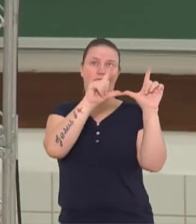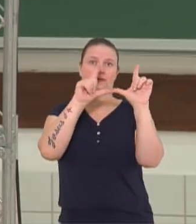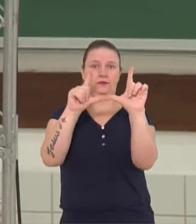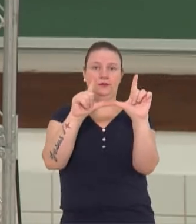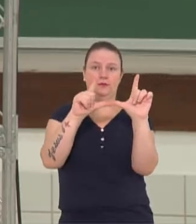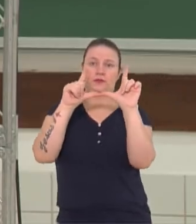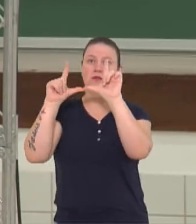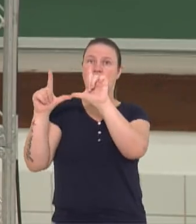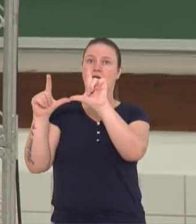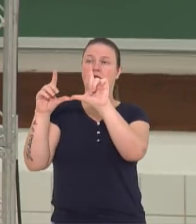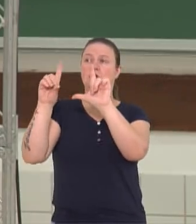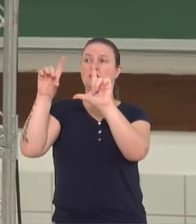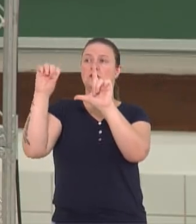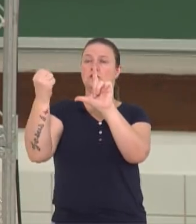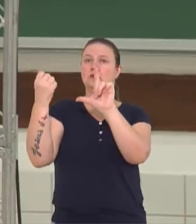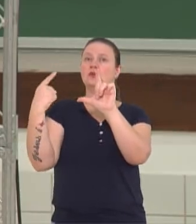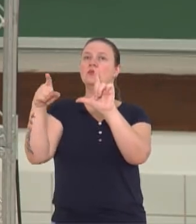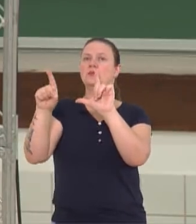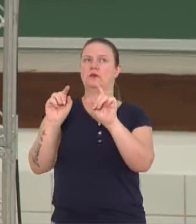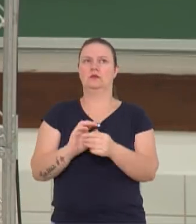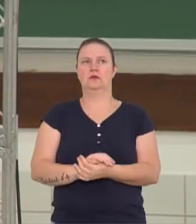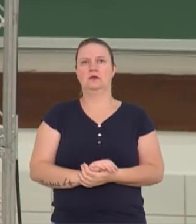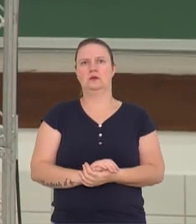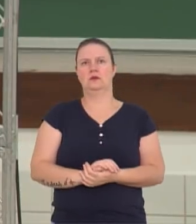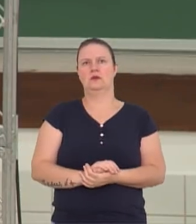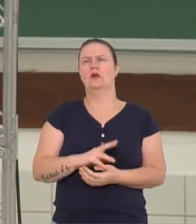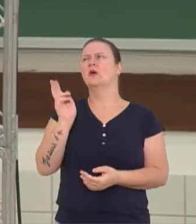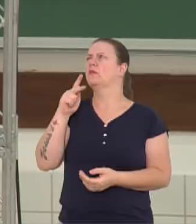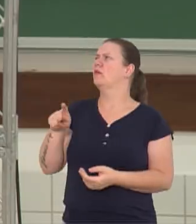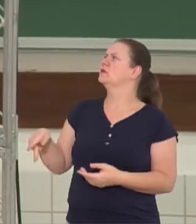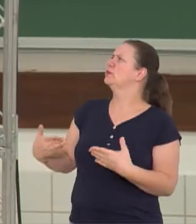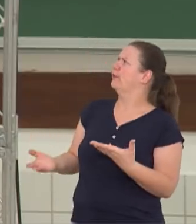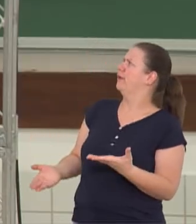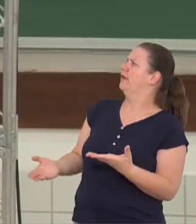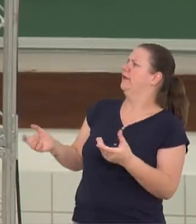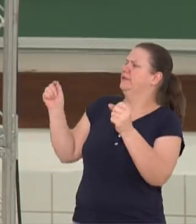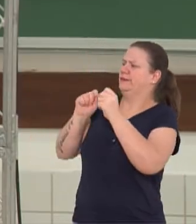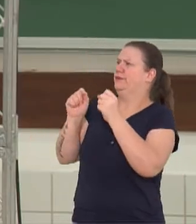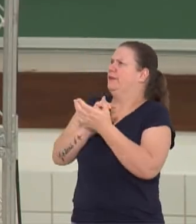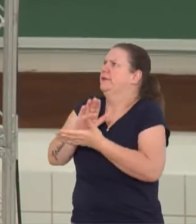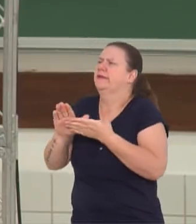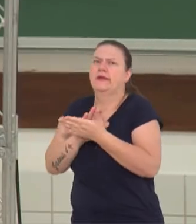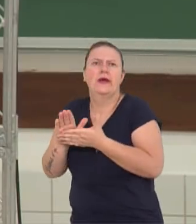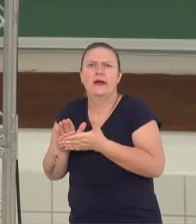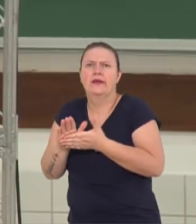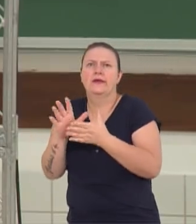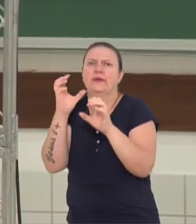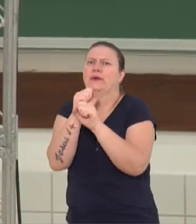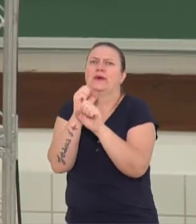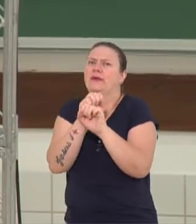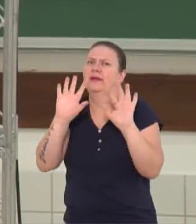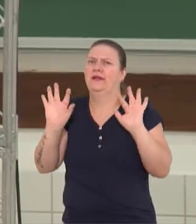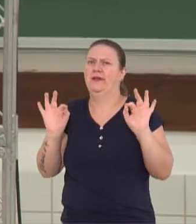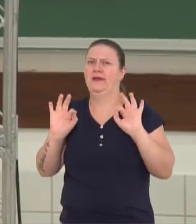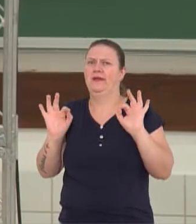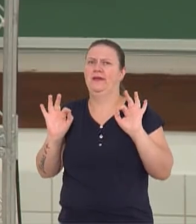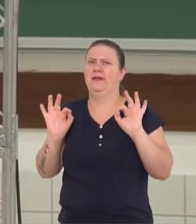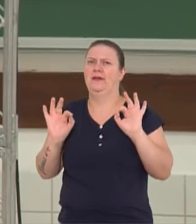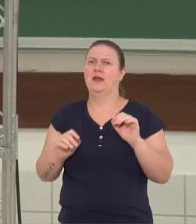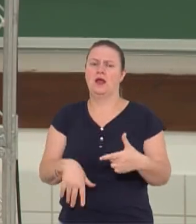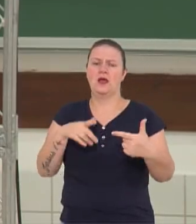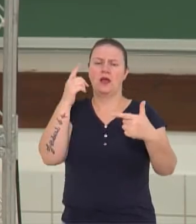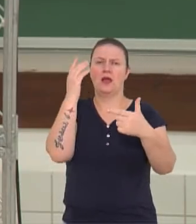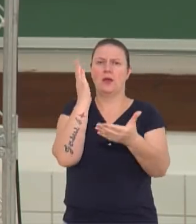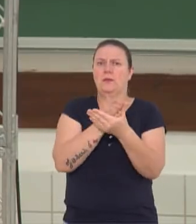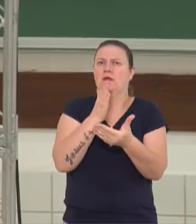mil. Professora, não fez a conta ali? Ai, gente, mas qual que é a metade de 36? 18. Qual vai